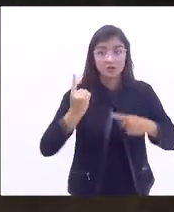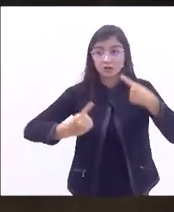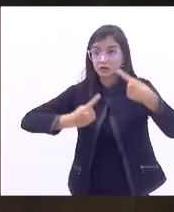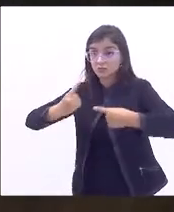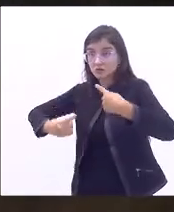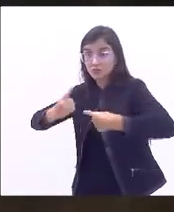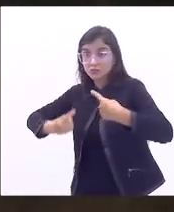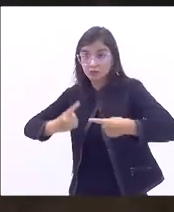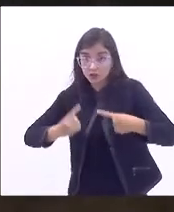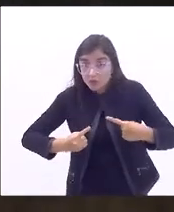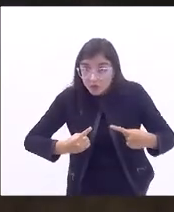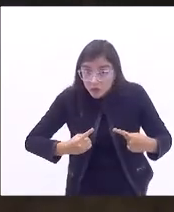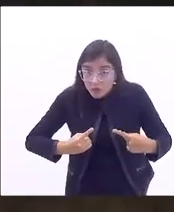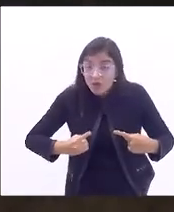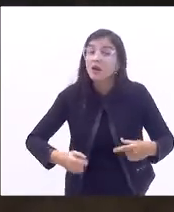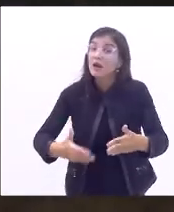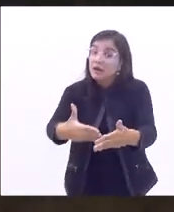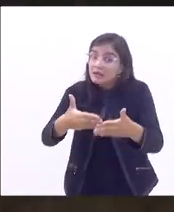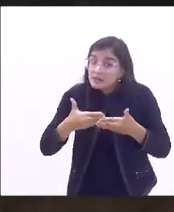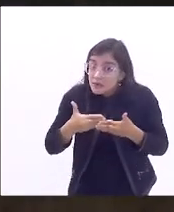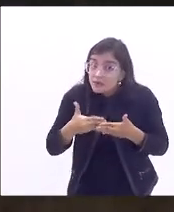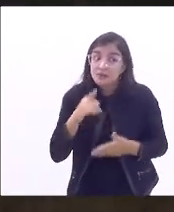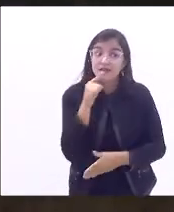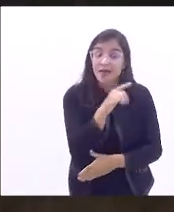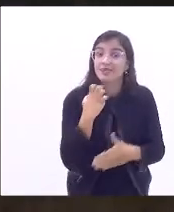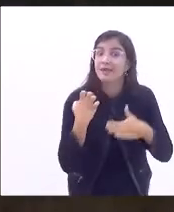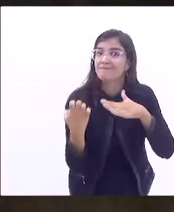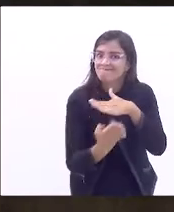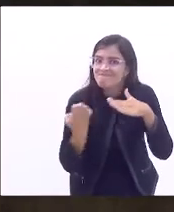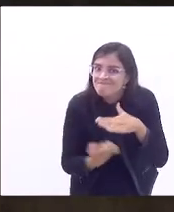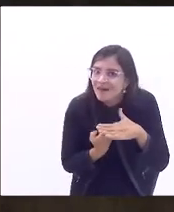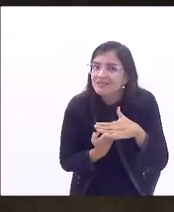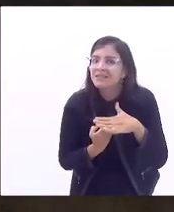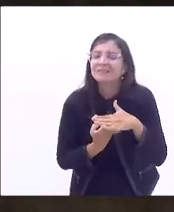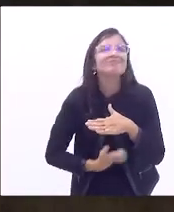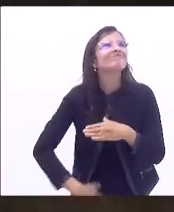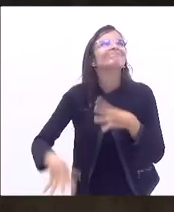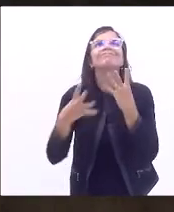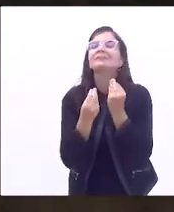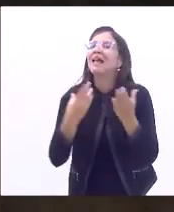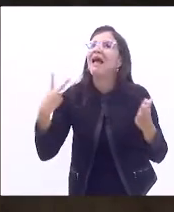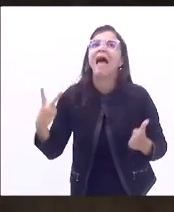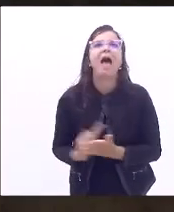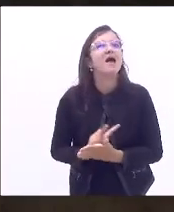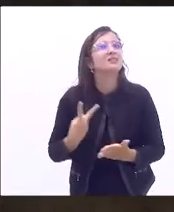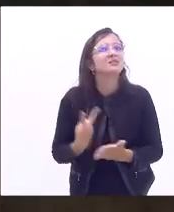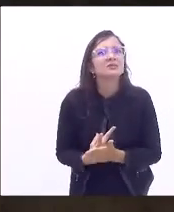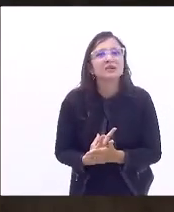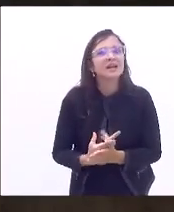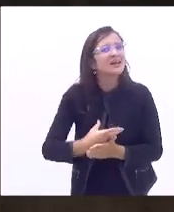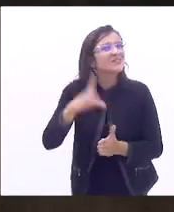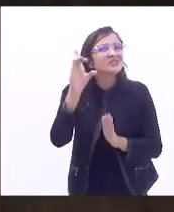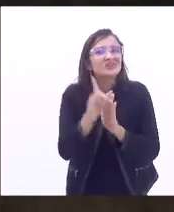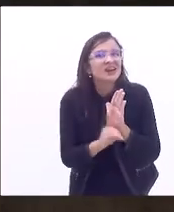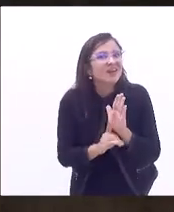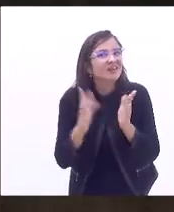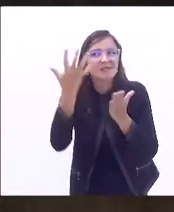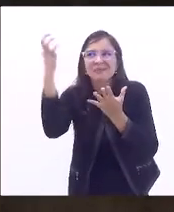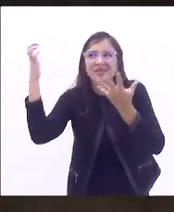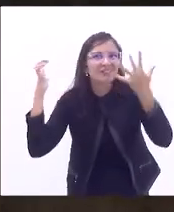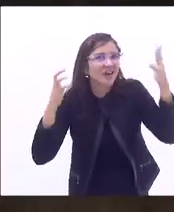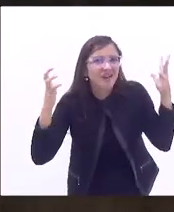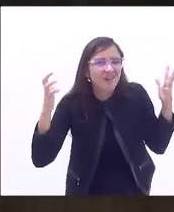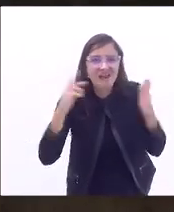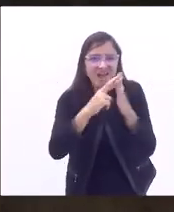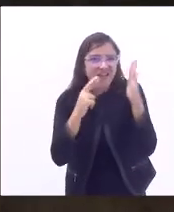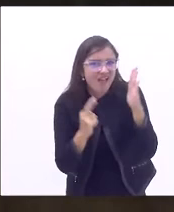a renovação da licença da empresa que mais violou direitos ambientais,